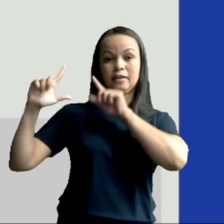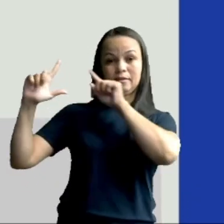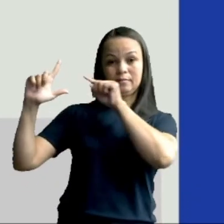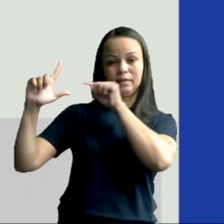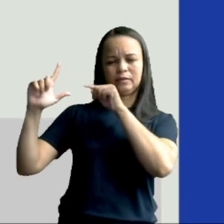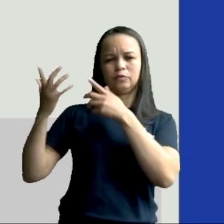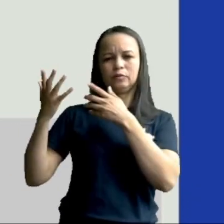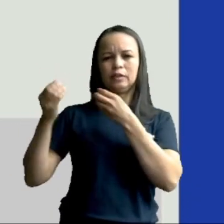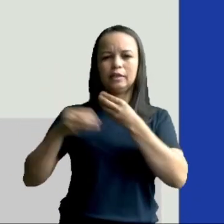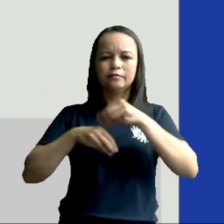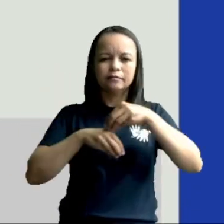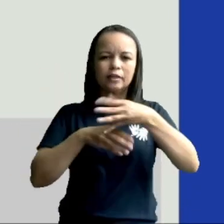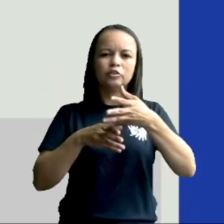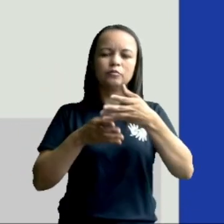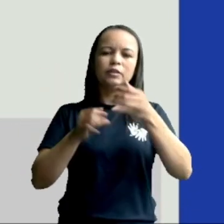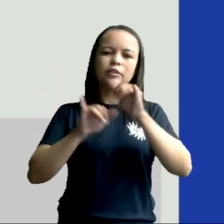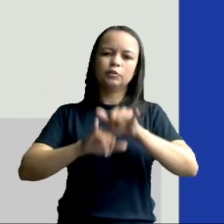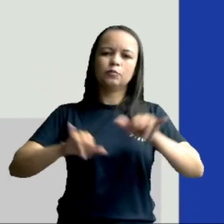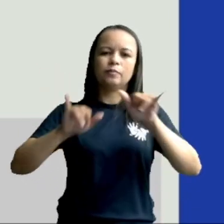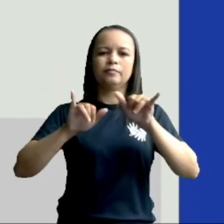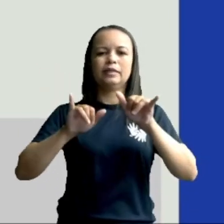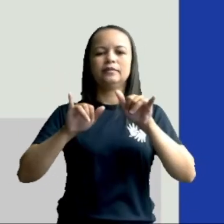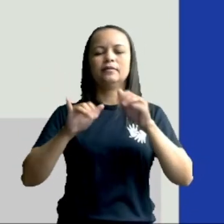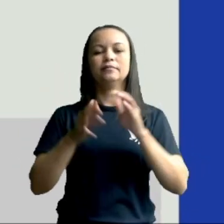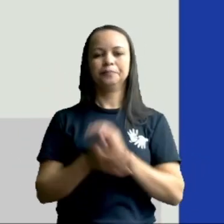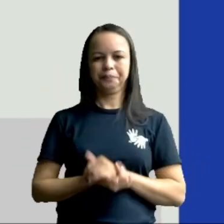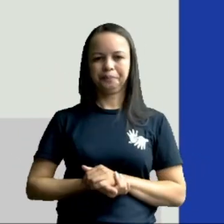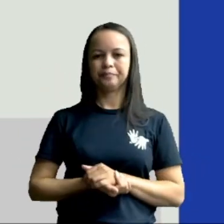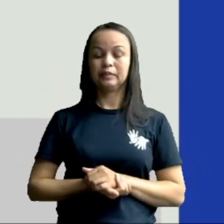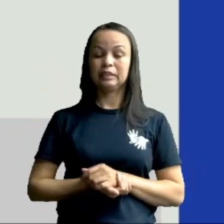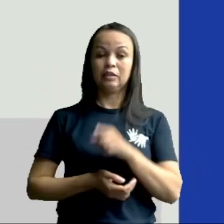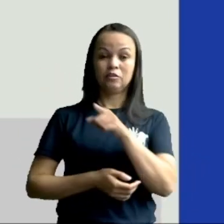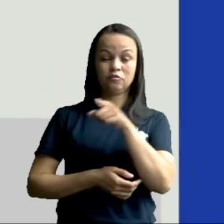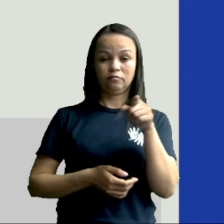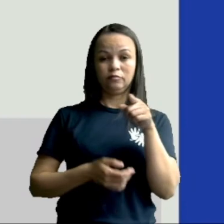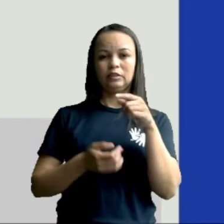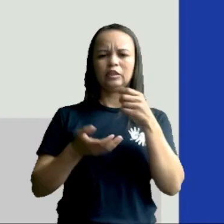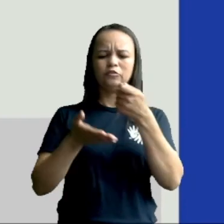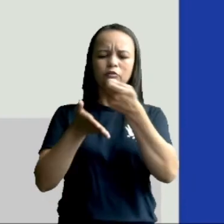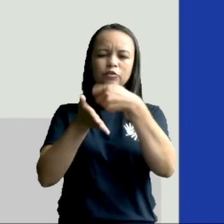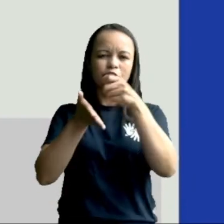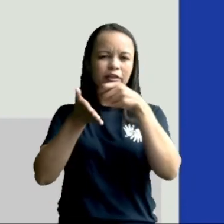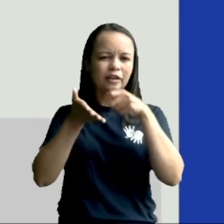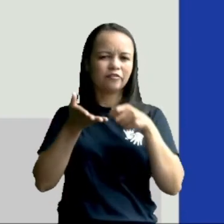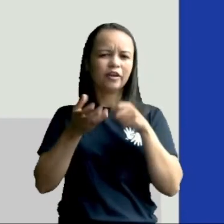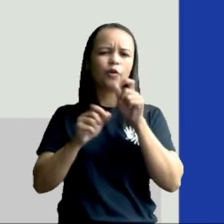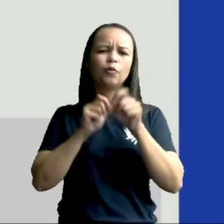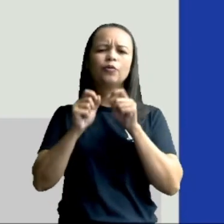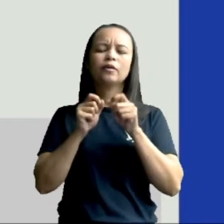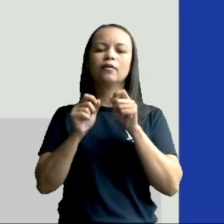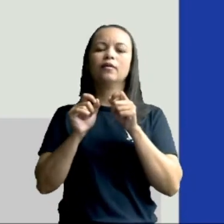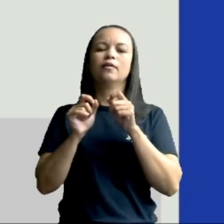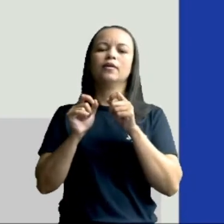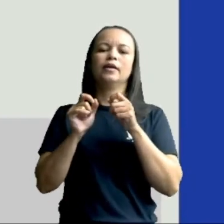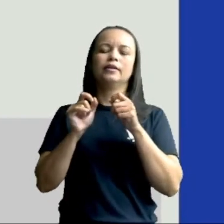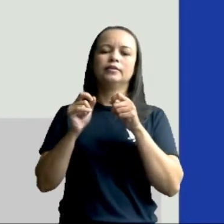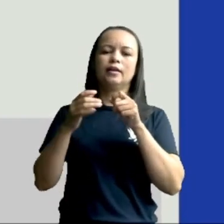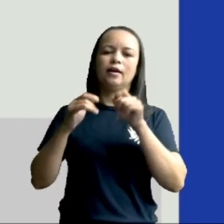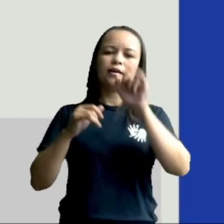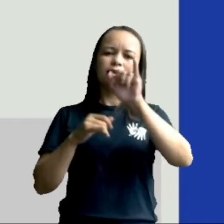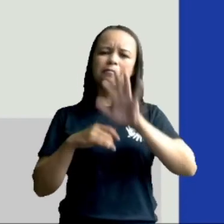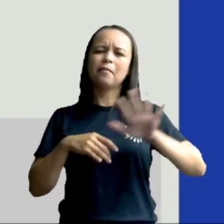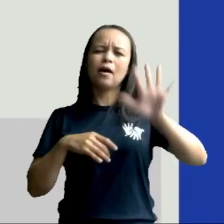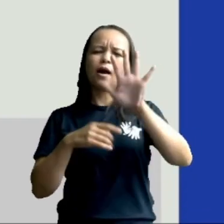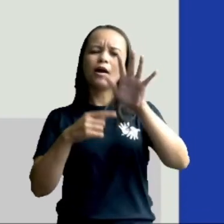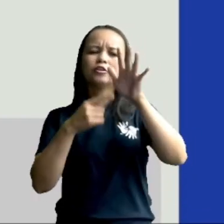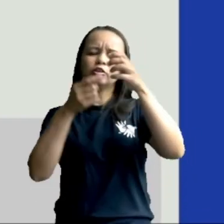ó, que transmite uma mensagem. Você vai dizer, colocar aí em poucas palavras, o que essa imagem quis lhe